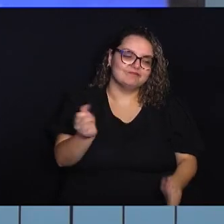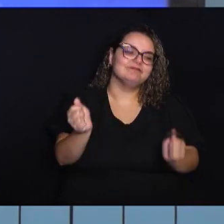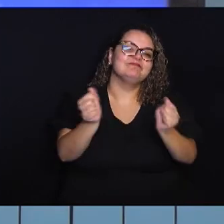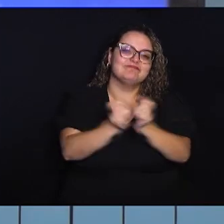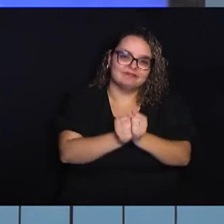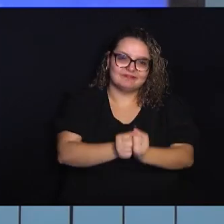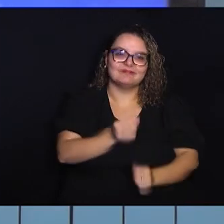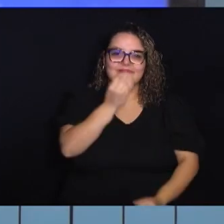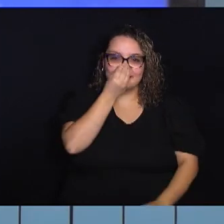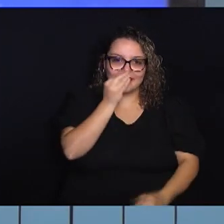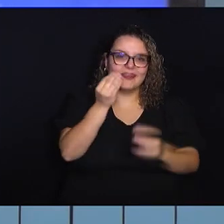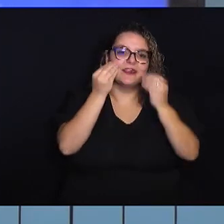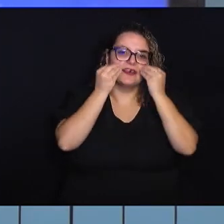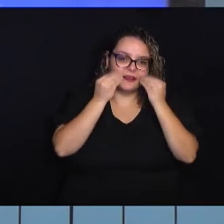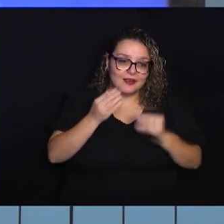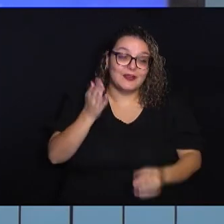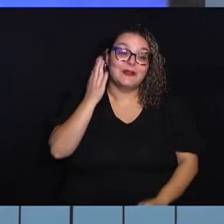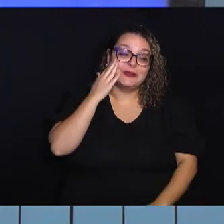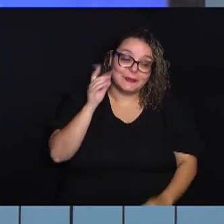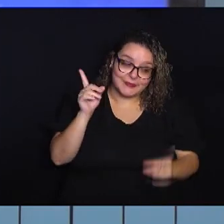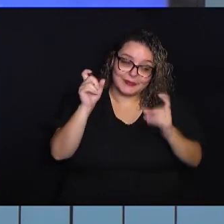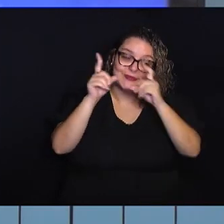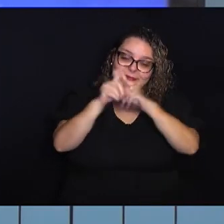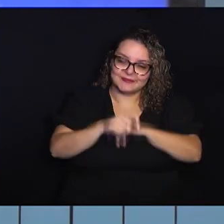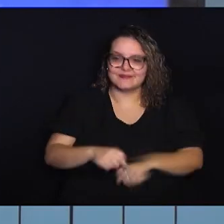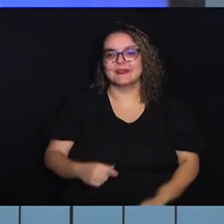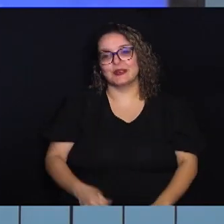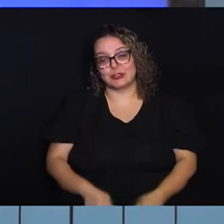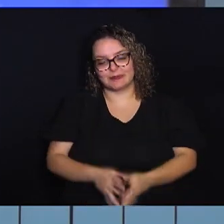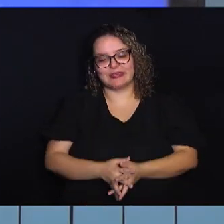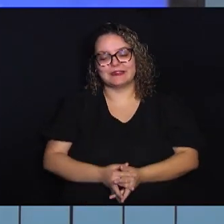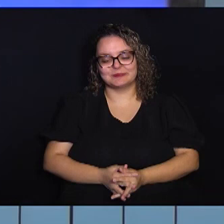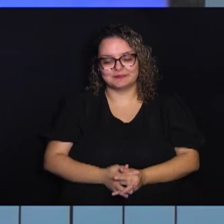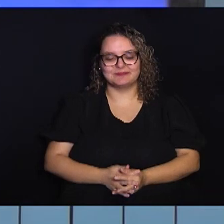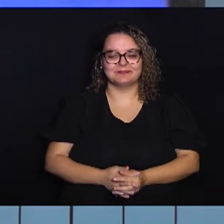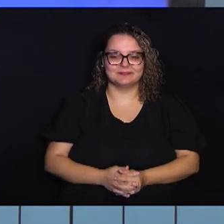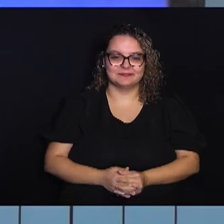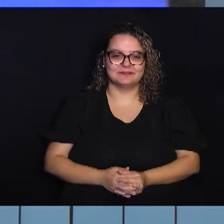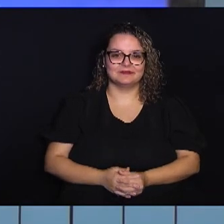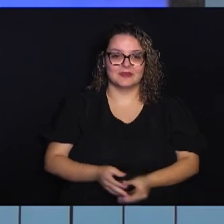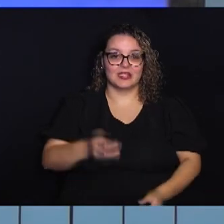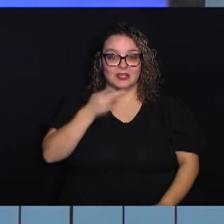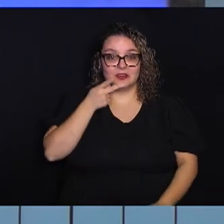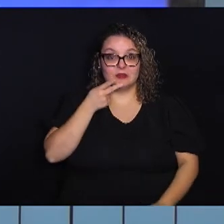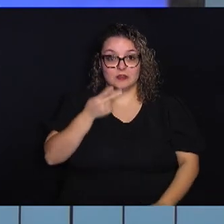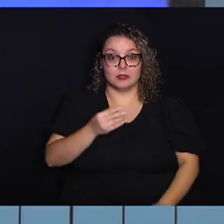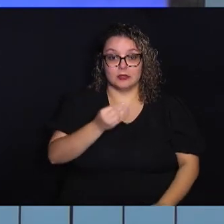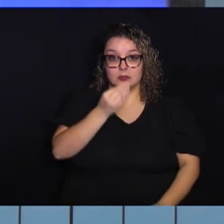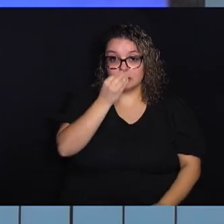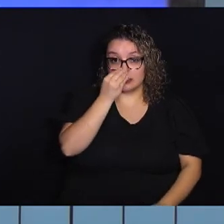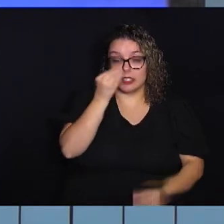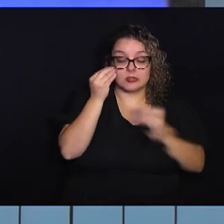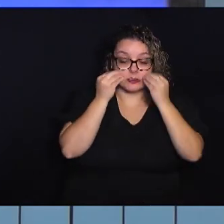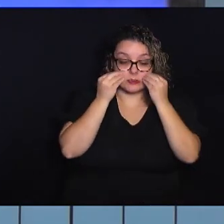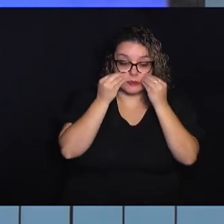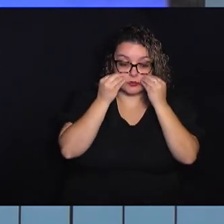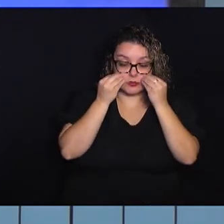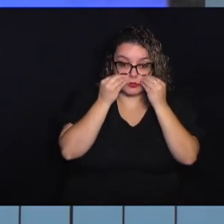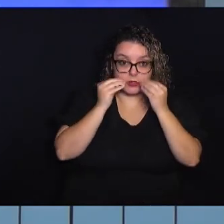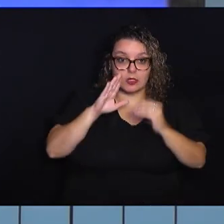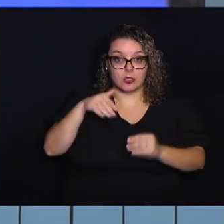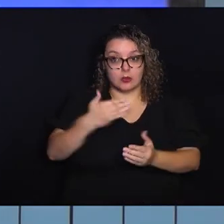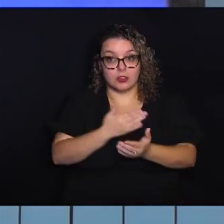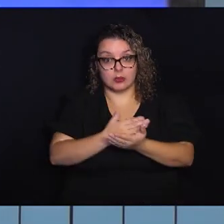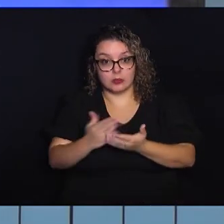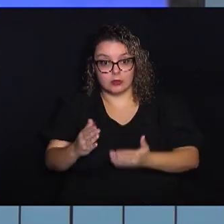mais sinusite. Eu sei o quanto é difícil. Falando, né, ainda sobre a sinusite, quando ela começa